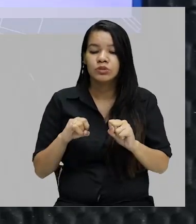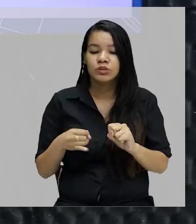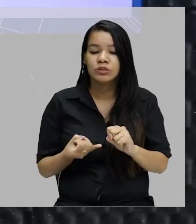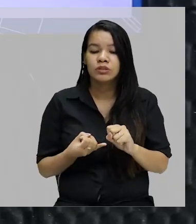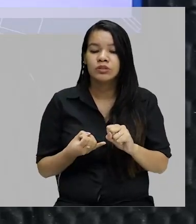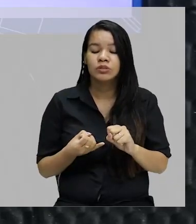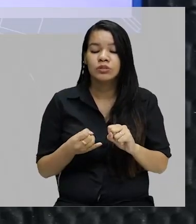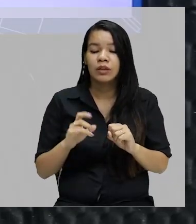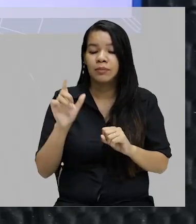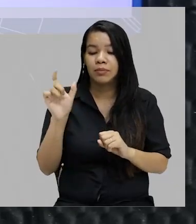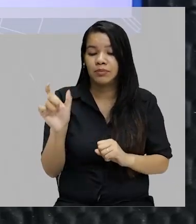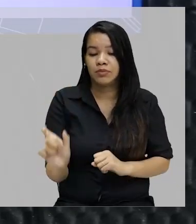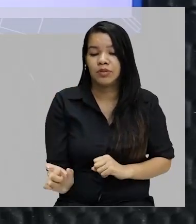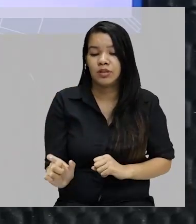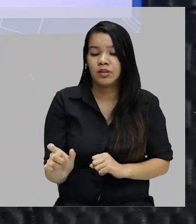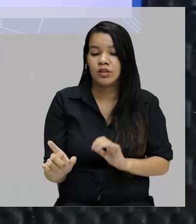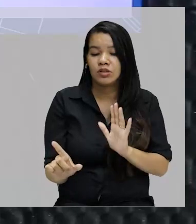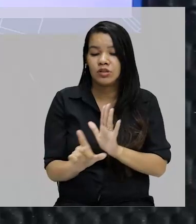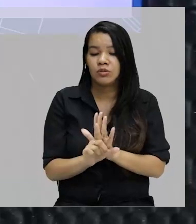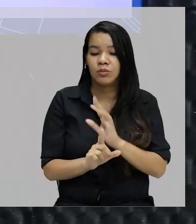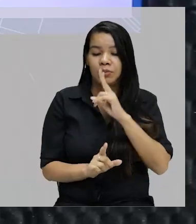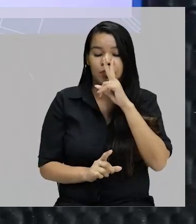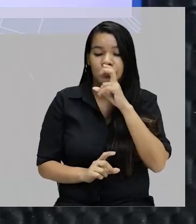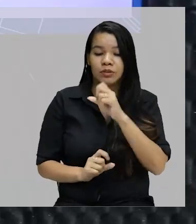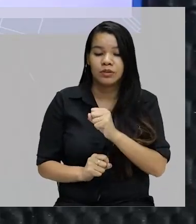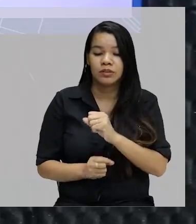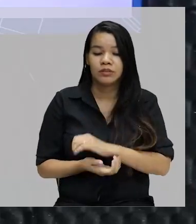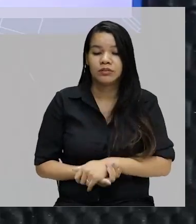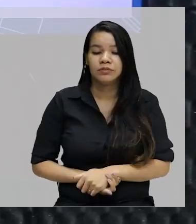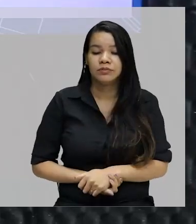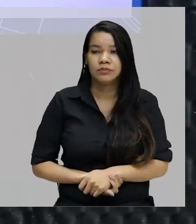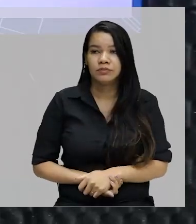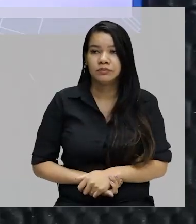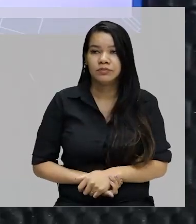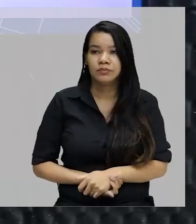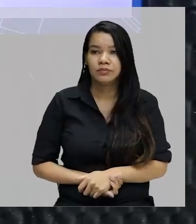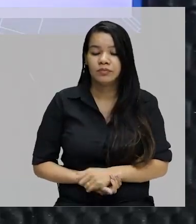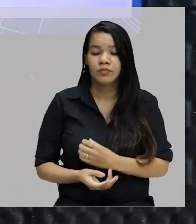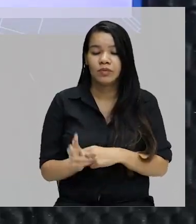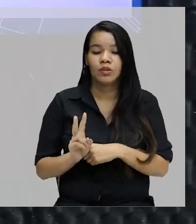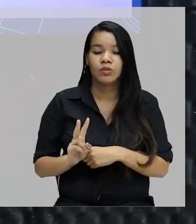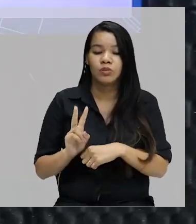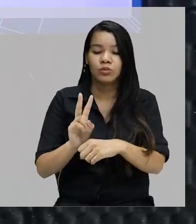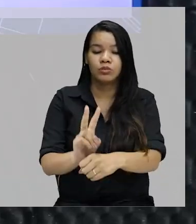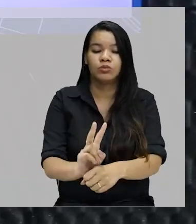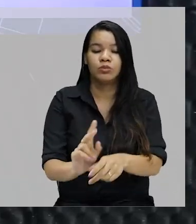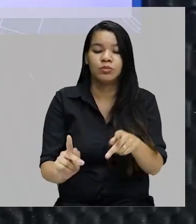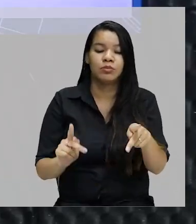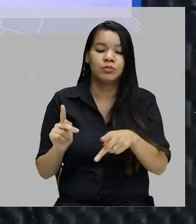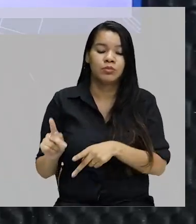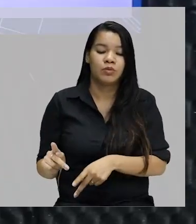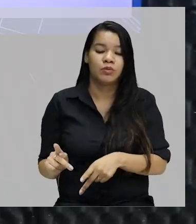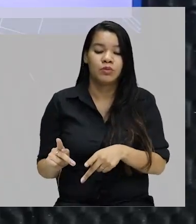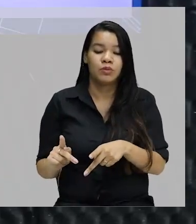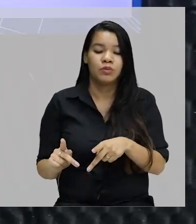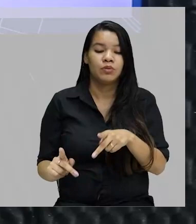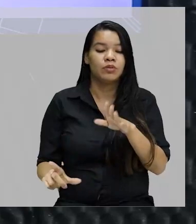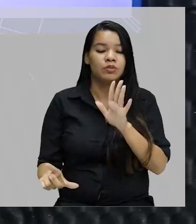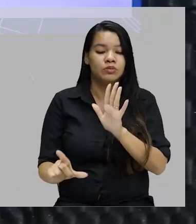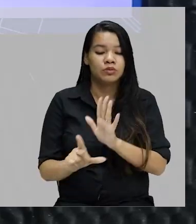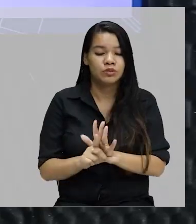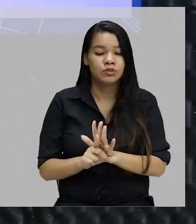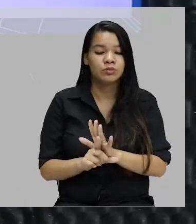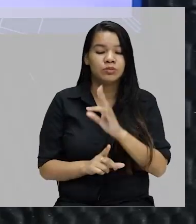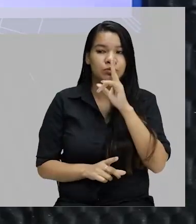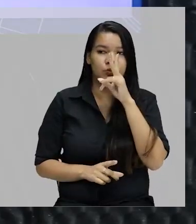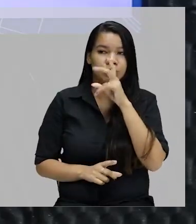legitima o poder, predicado, tá? É assim, ó. A consulta popular legitima o poder. A